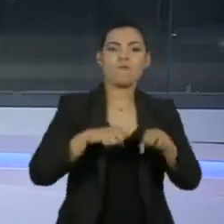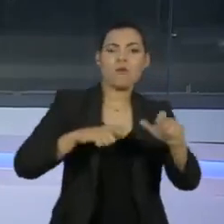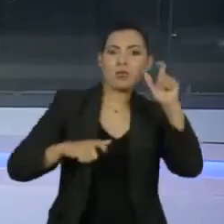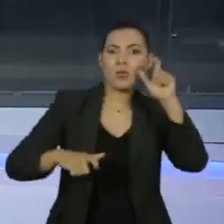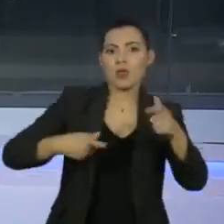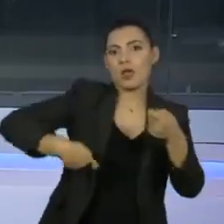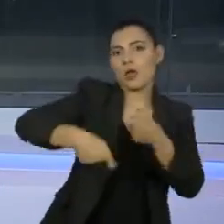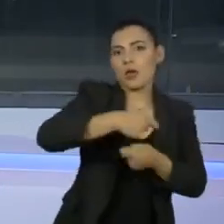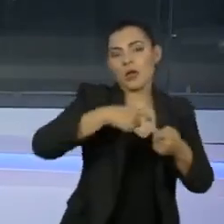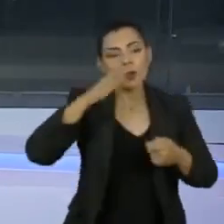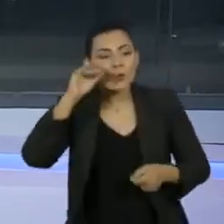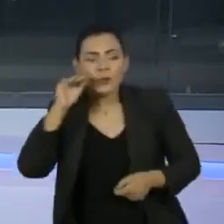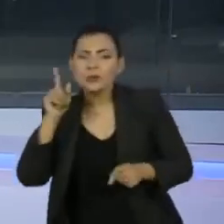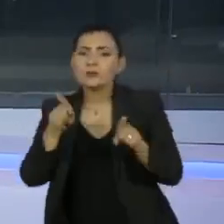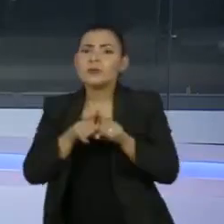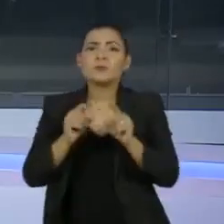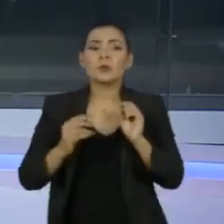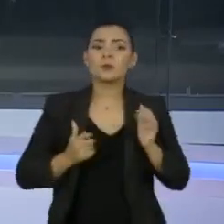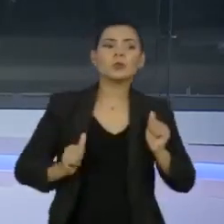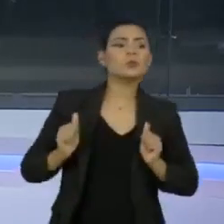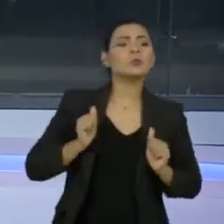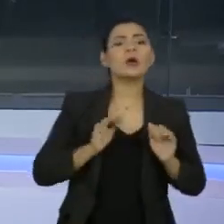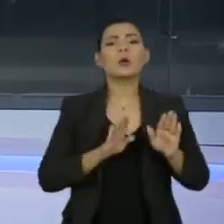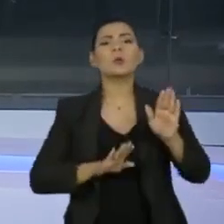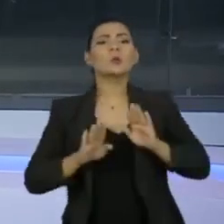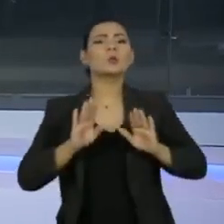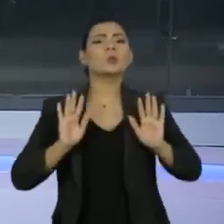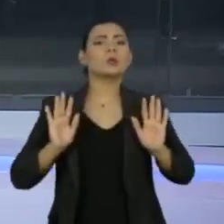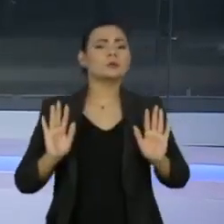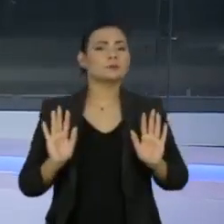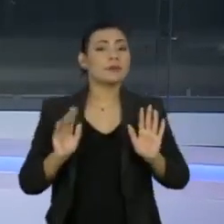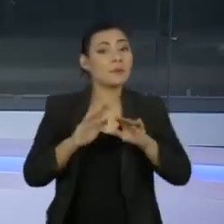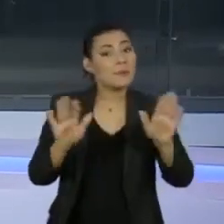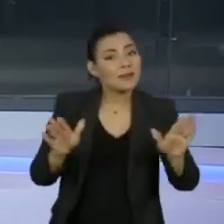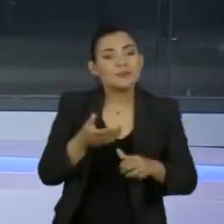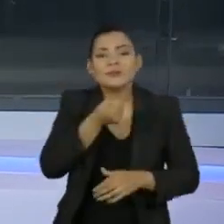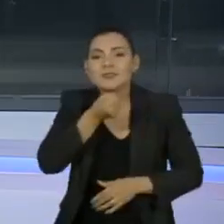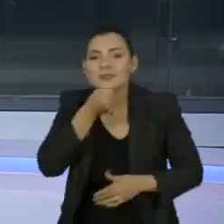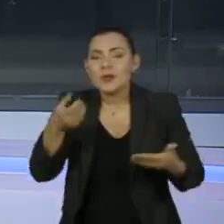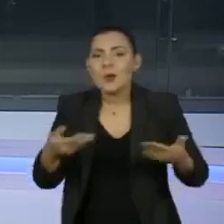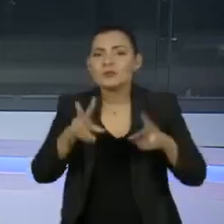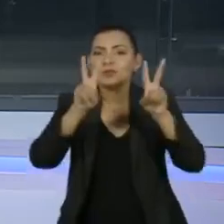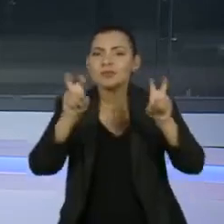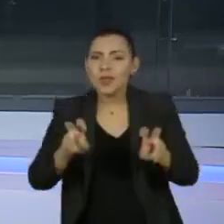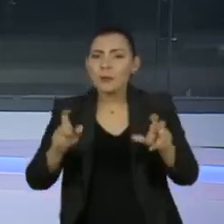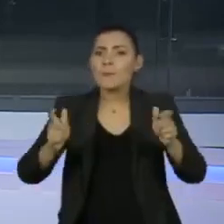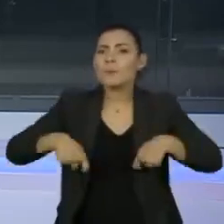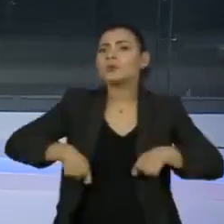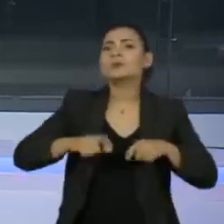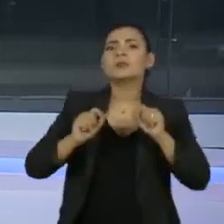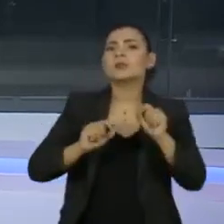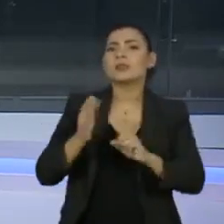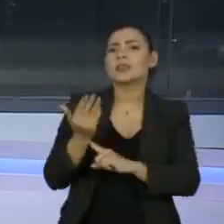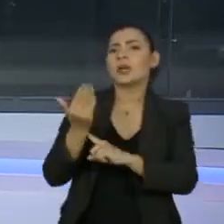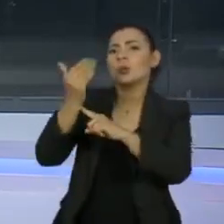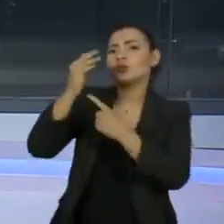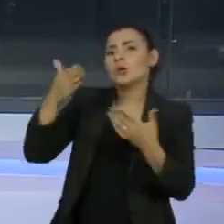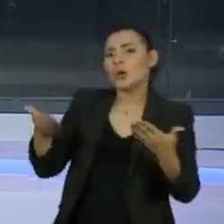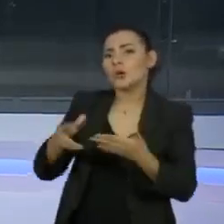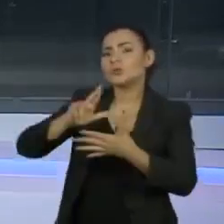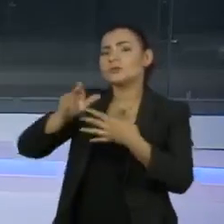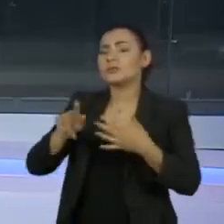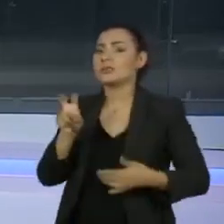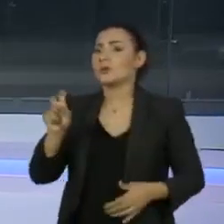interesse, curiosidade e certa apreensão dos usuários. O nosso entrevistado de hoje sobre as possibilidades da tecnologia de